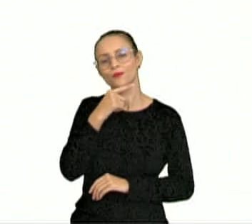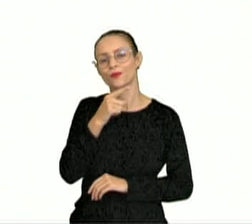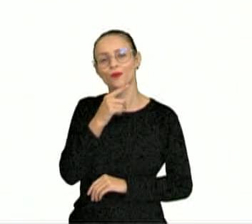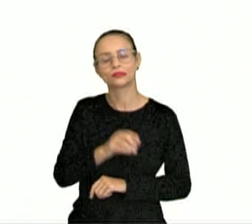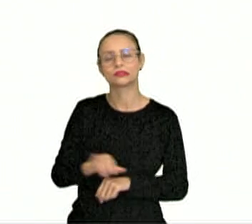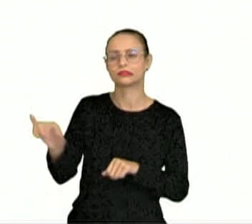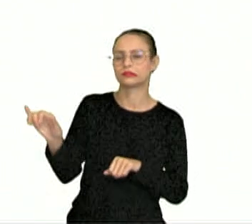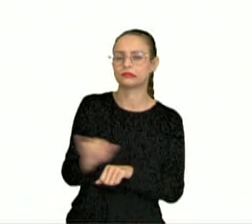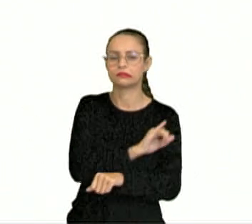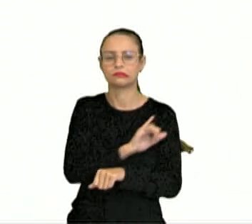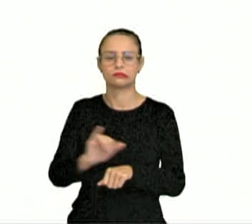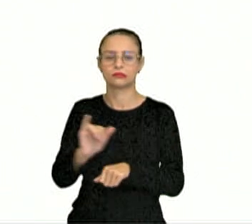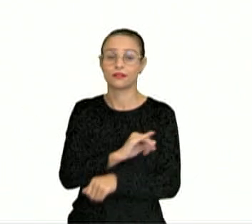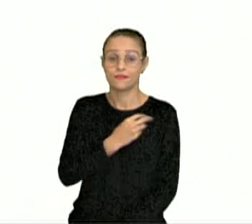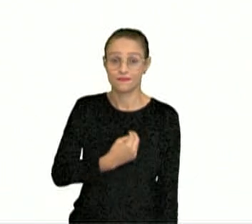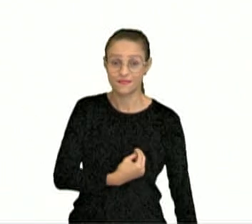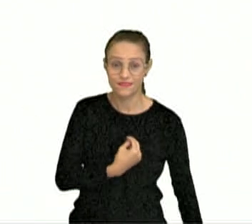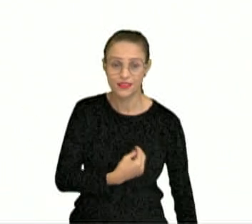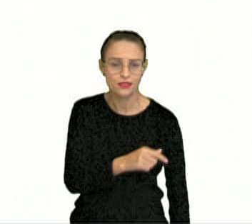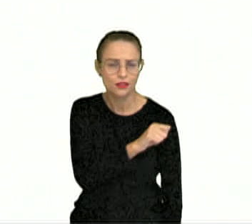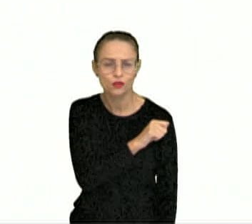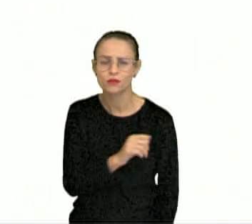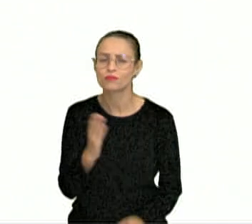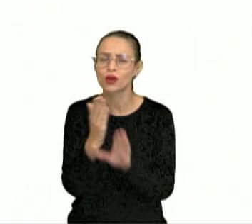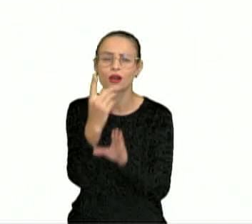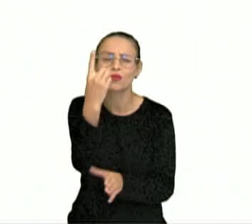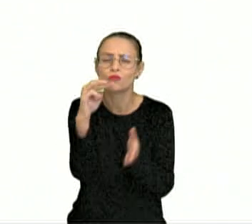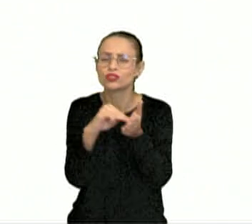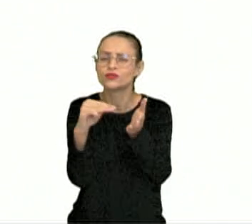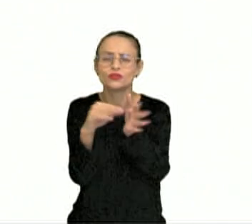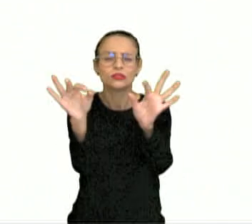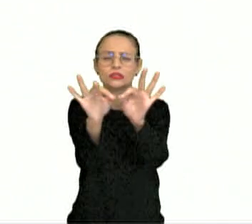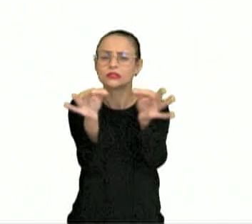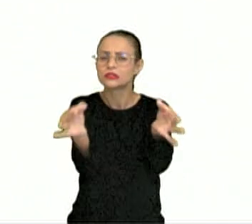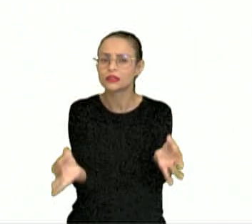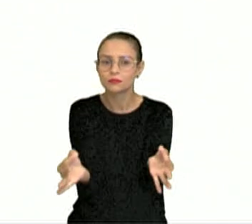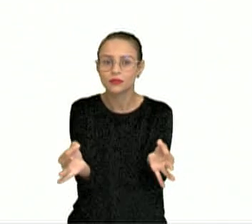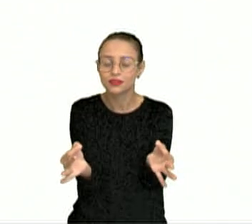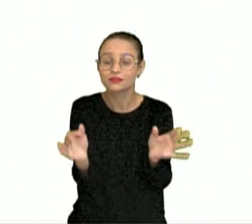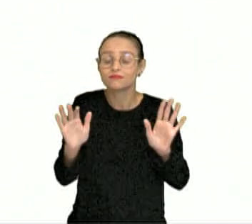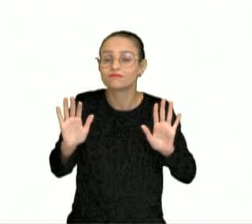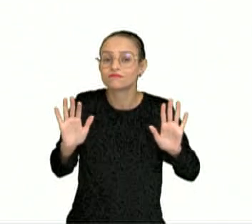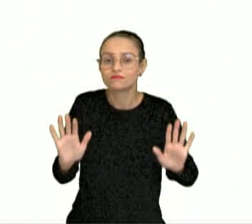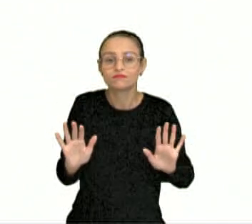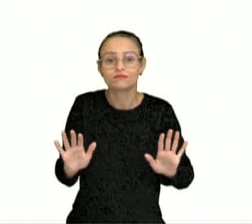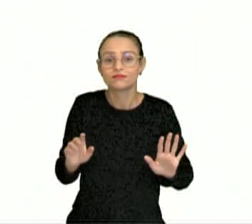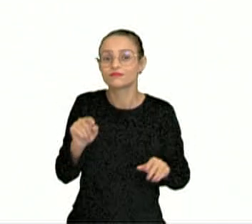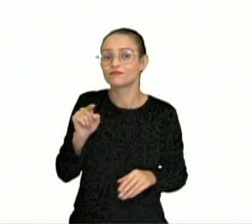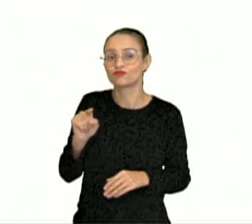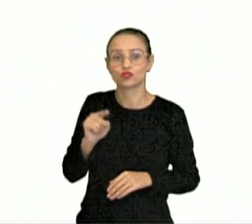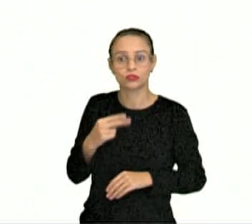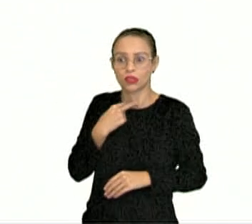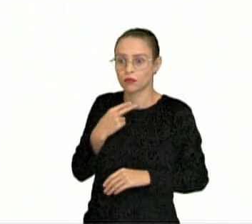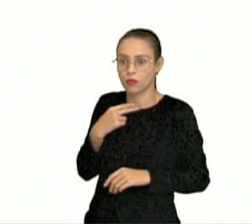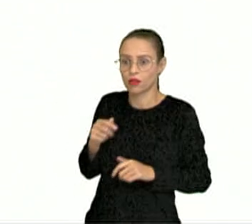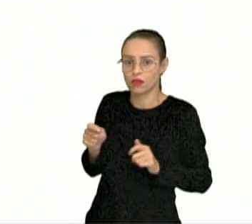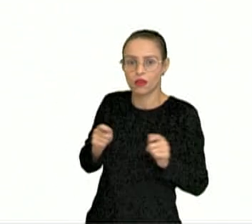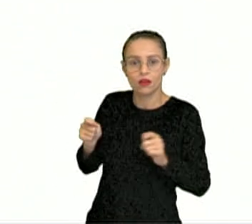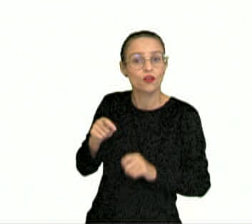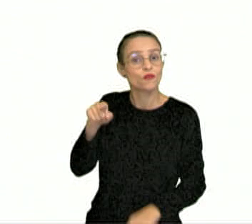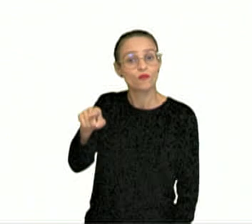esta vida de estudante por um motivo simples e que te é completamente alheio. Tu não